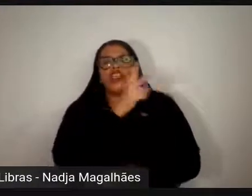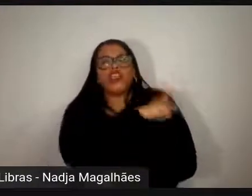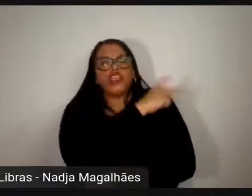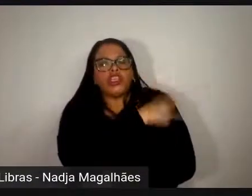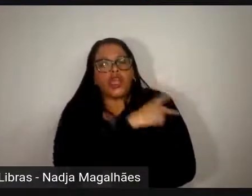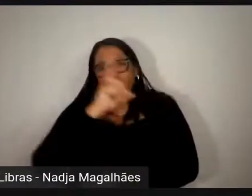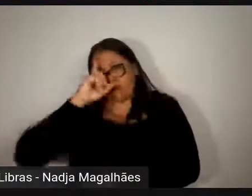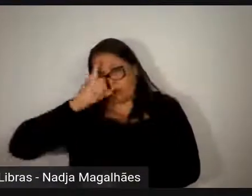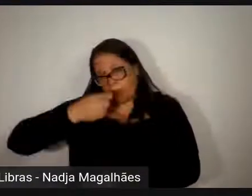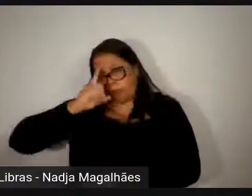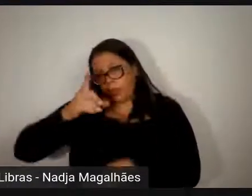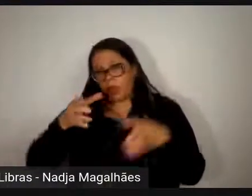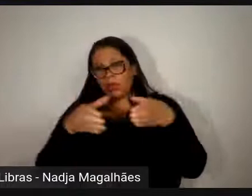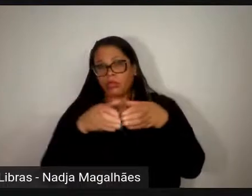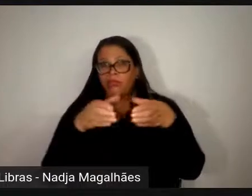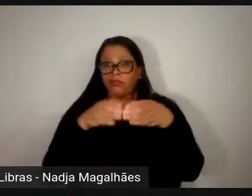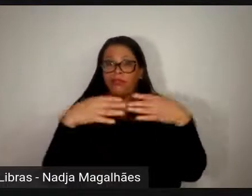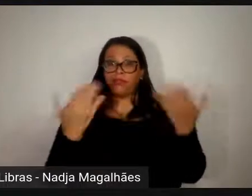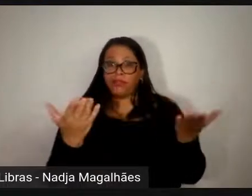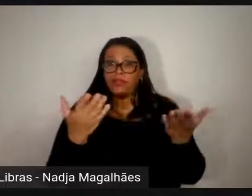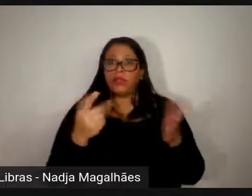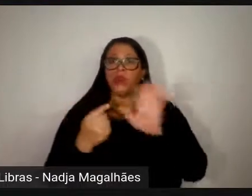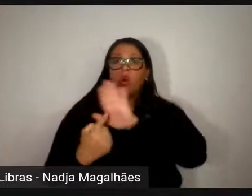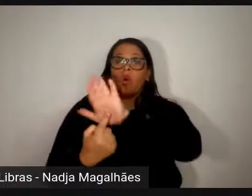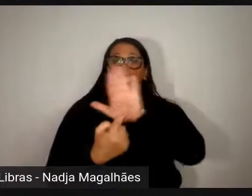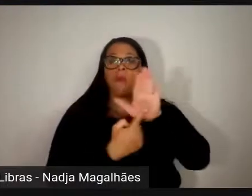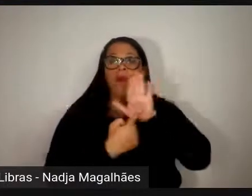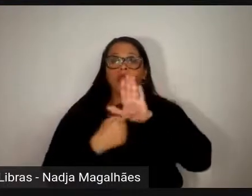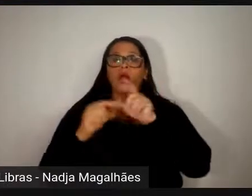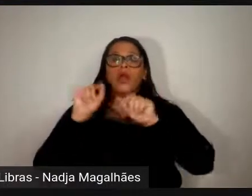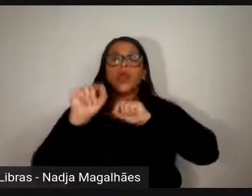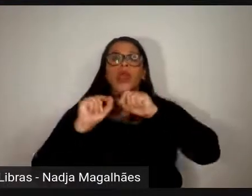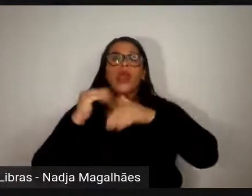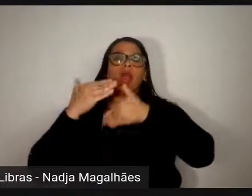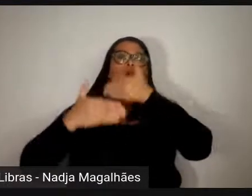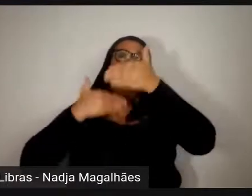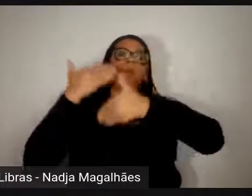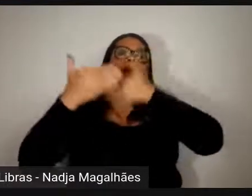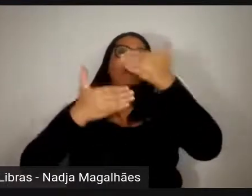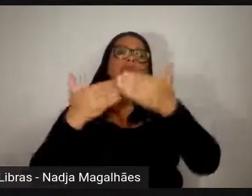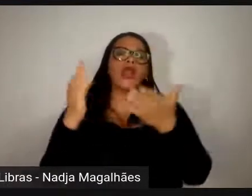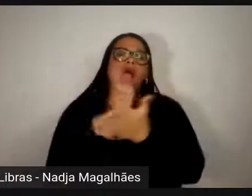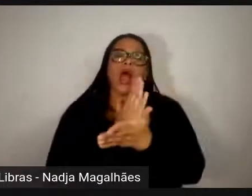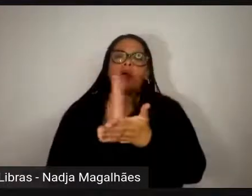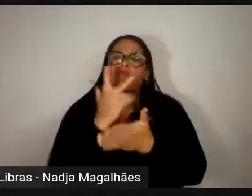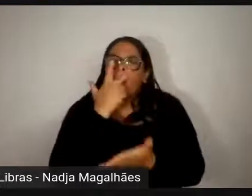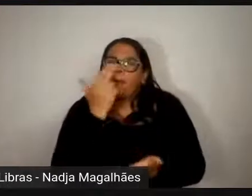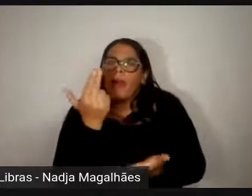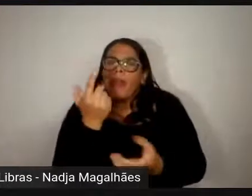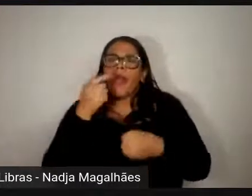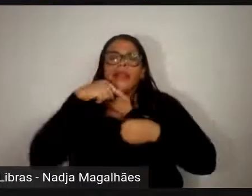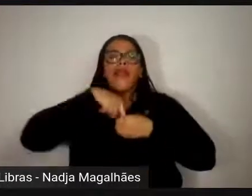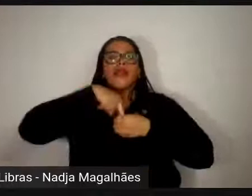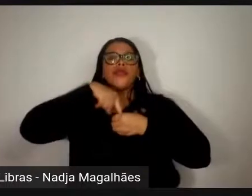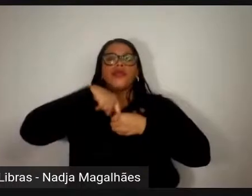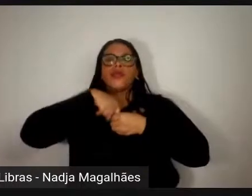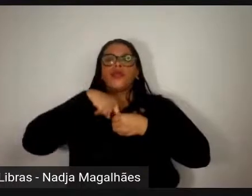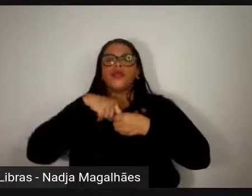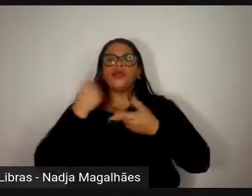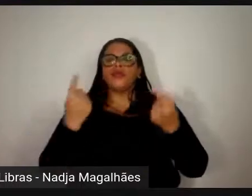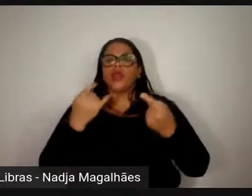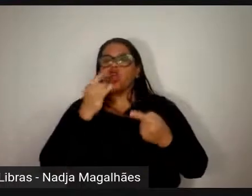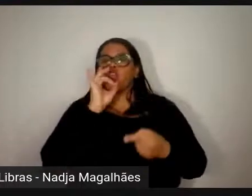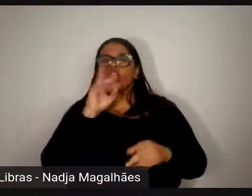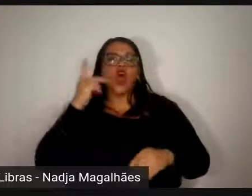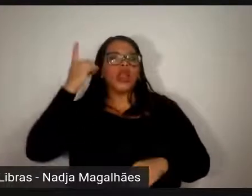equipe. Isso mostra o quanto que o processo todo está sujeito à subjetividade, não só dos políticos